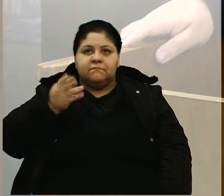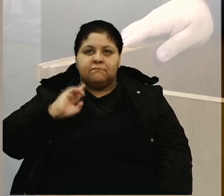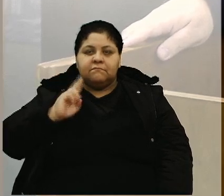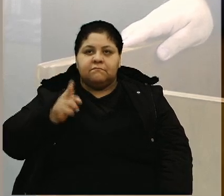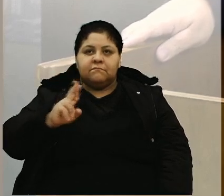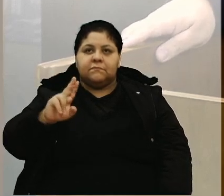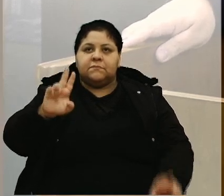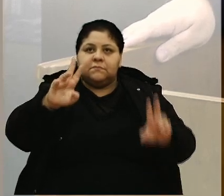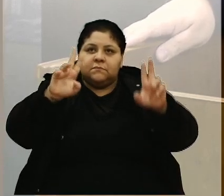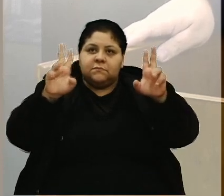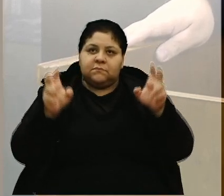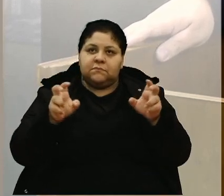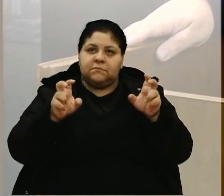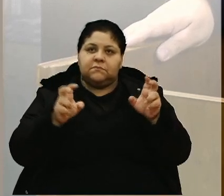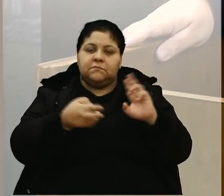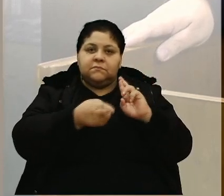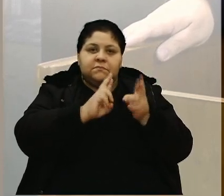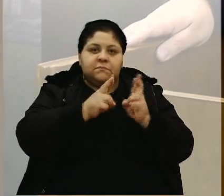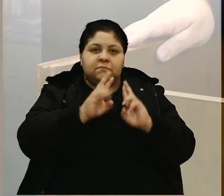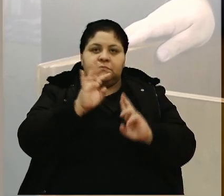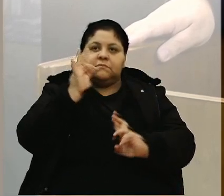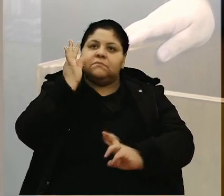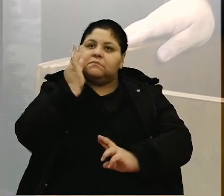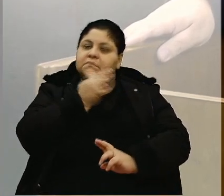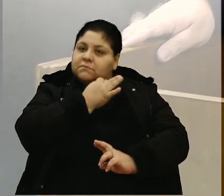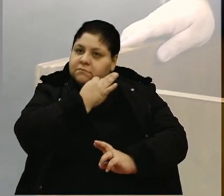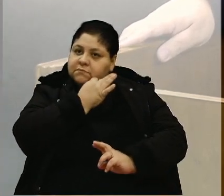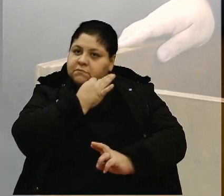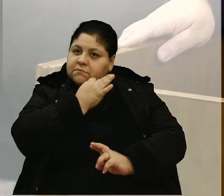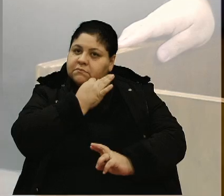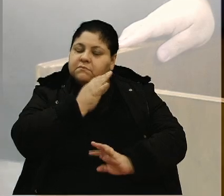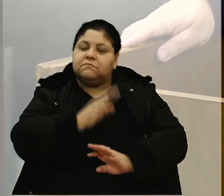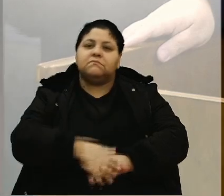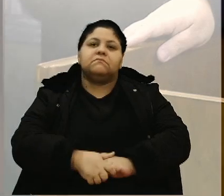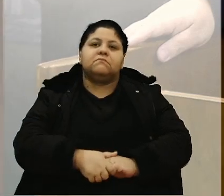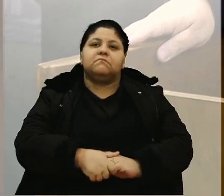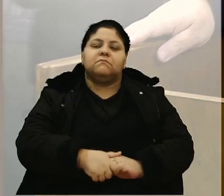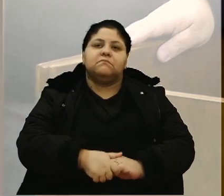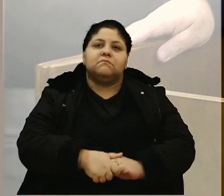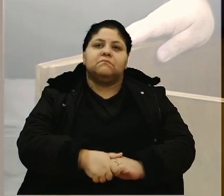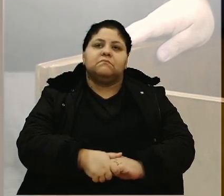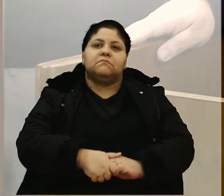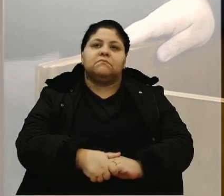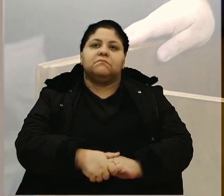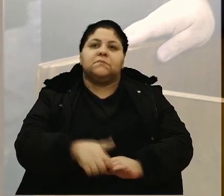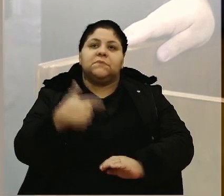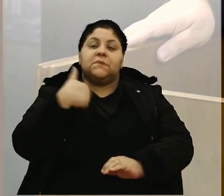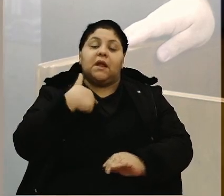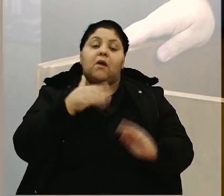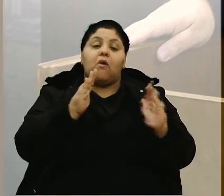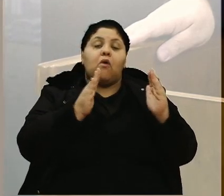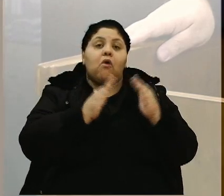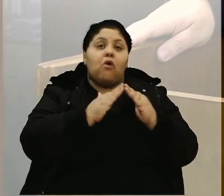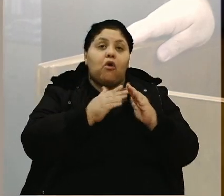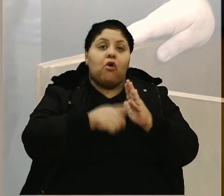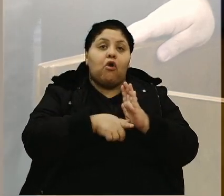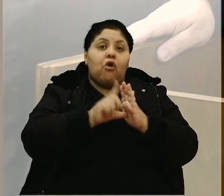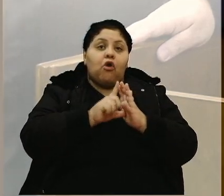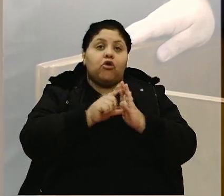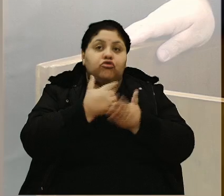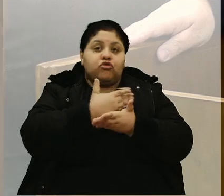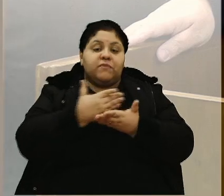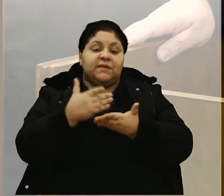assunto relacionado à Tatiana Fris, a vereadora Tatiana Fris. E muitas vezes em casa, antes de tomar posse